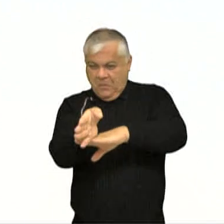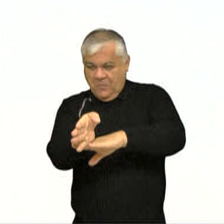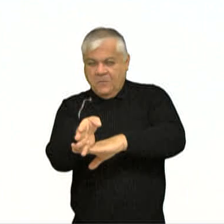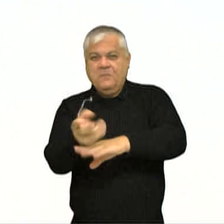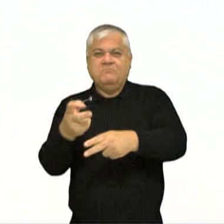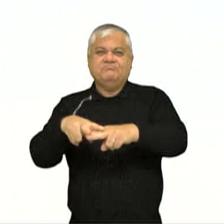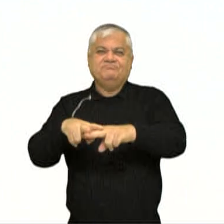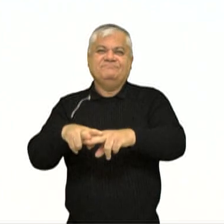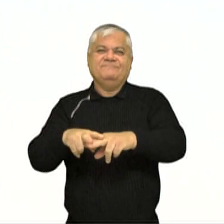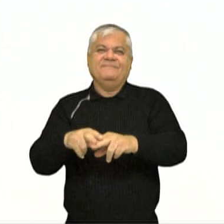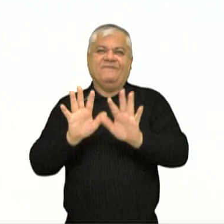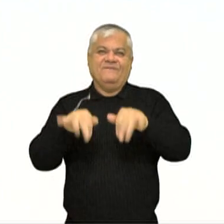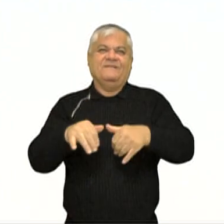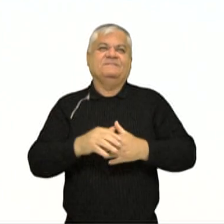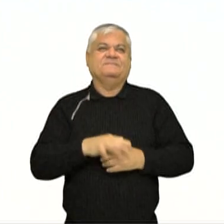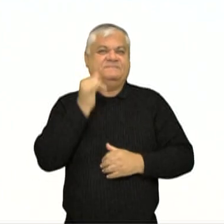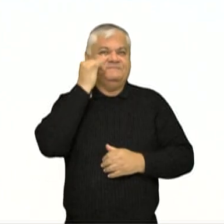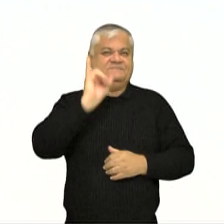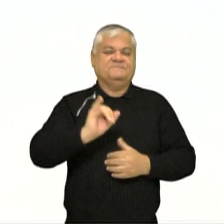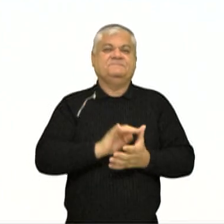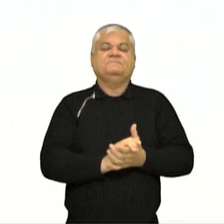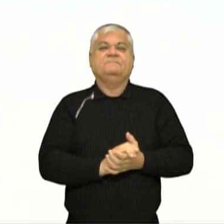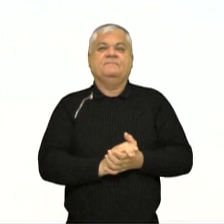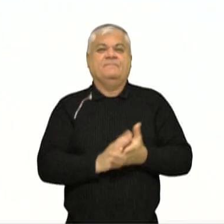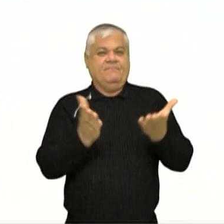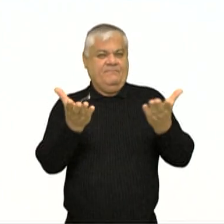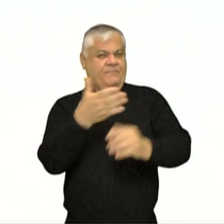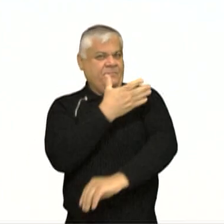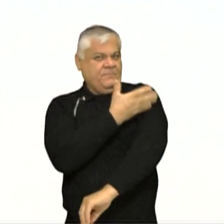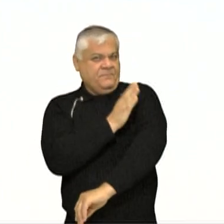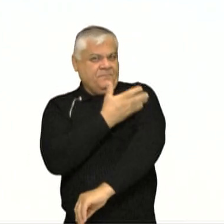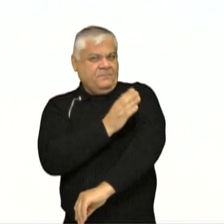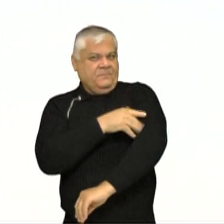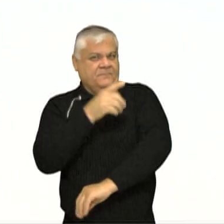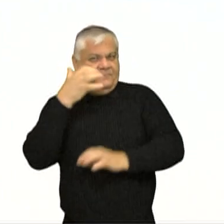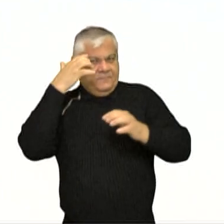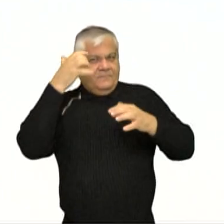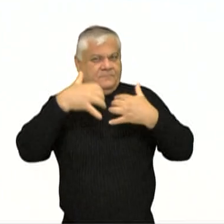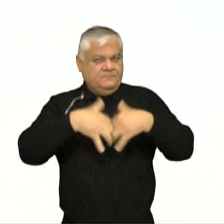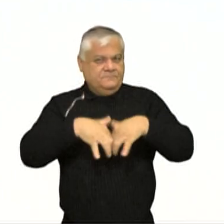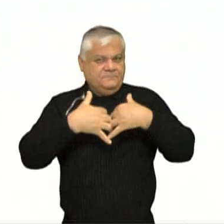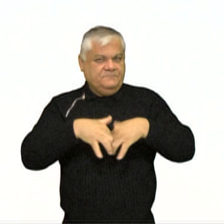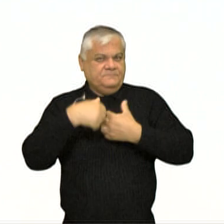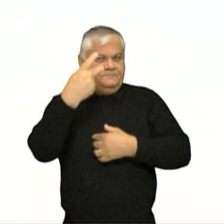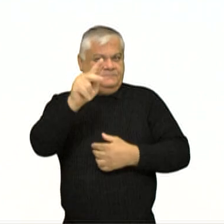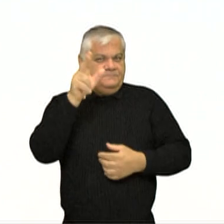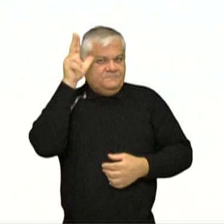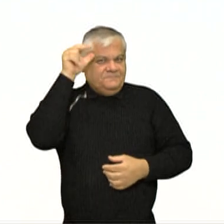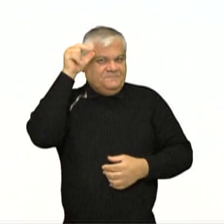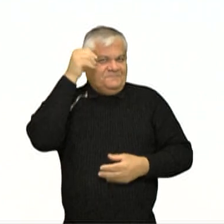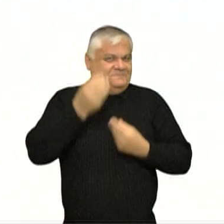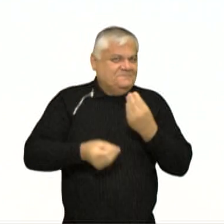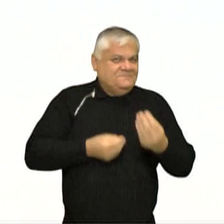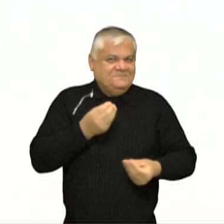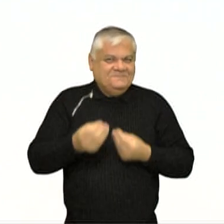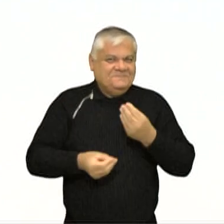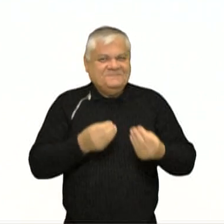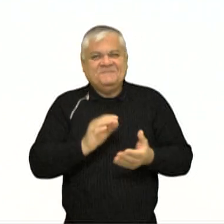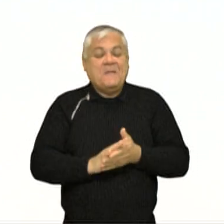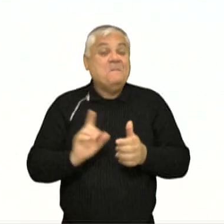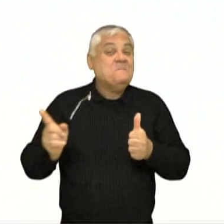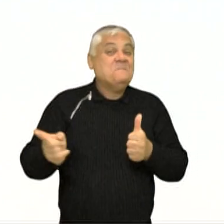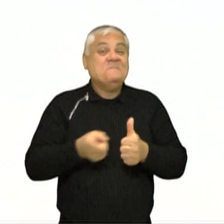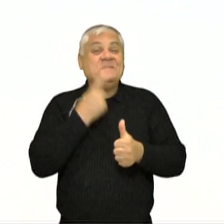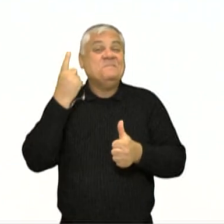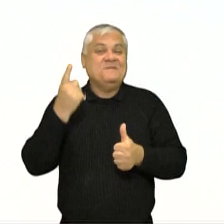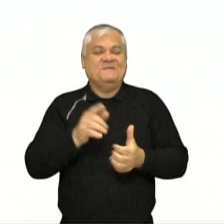receber o mate do adversário. Então vamos ver como é que está o raciocínio de xadrez para vocês. Vamos fazer o nosso